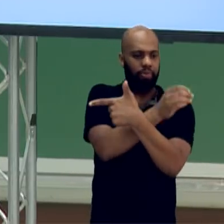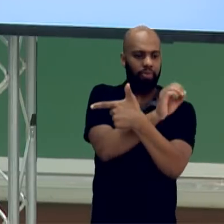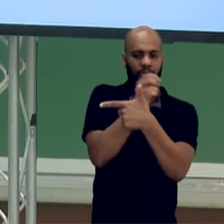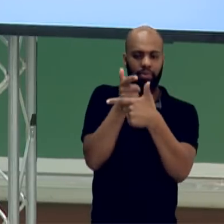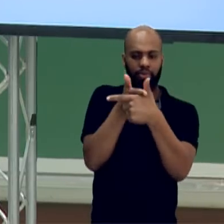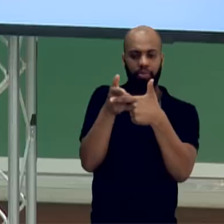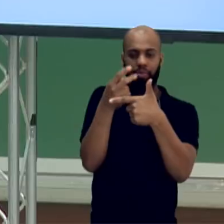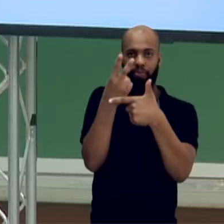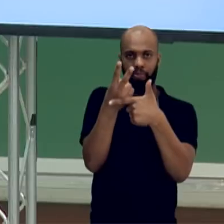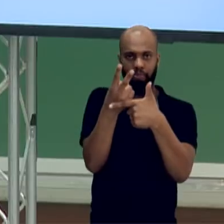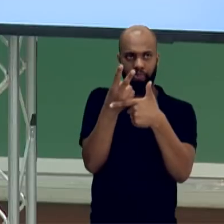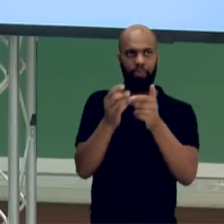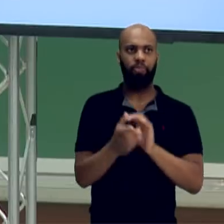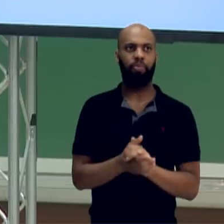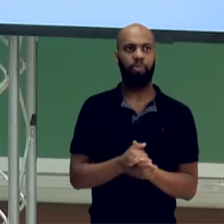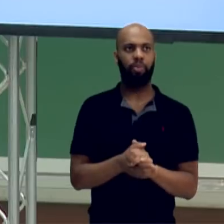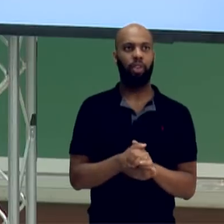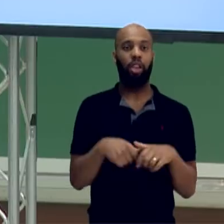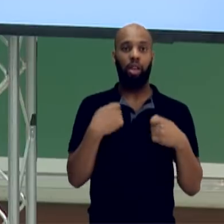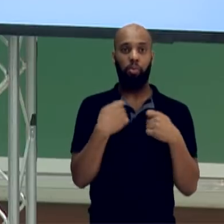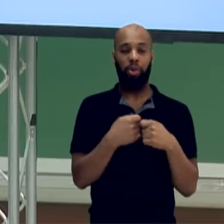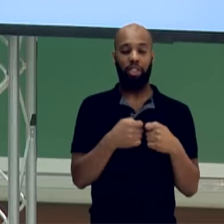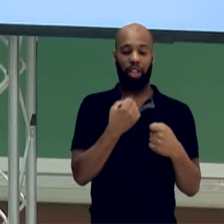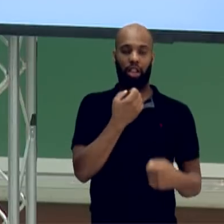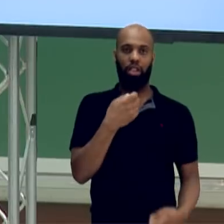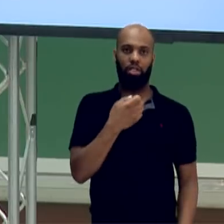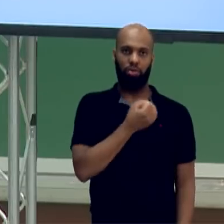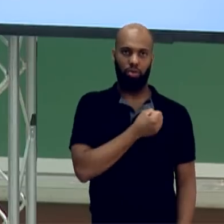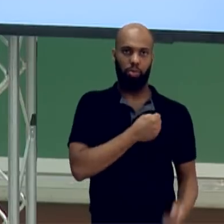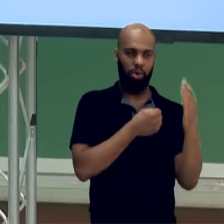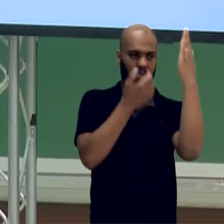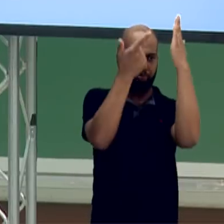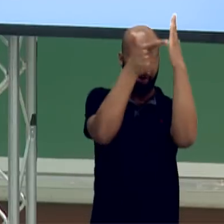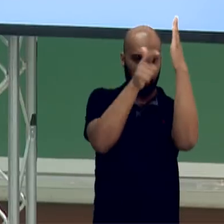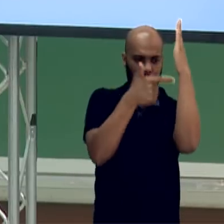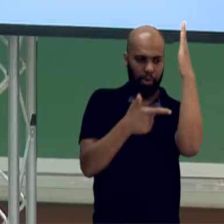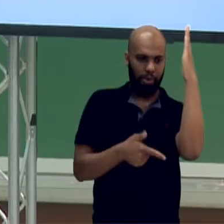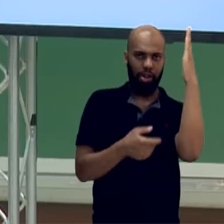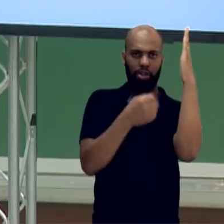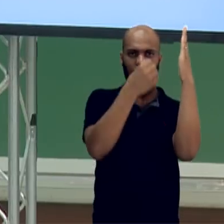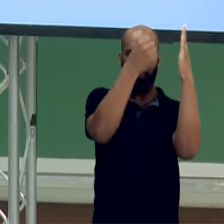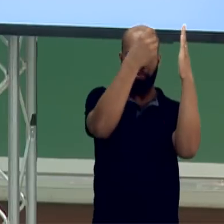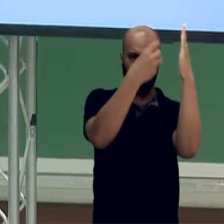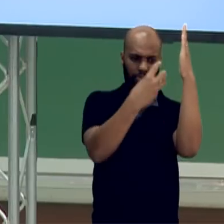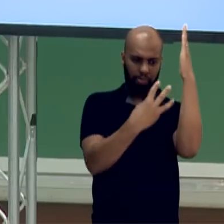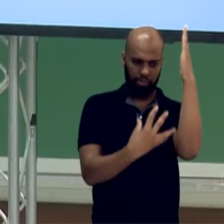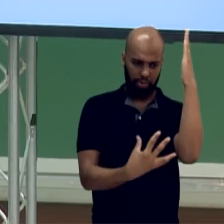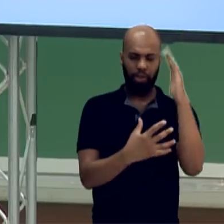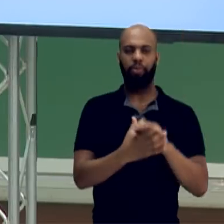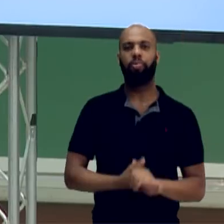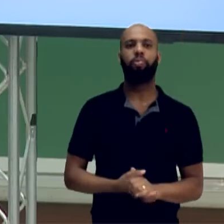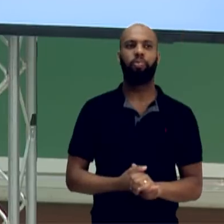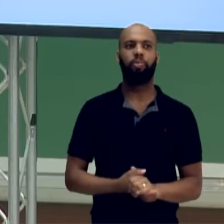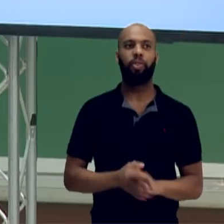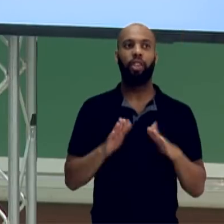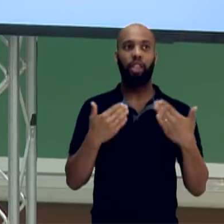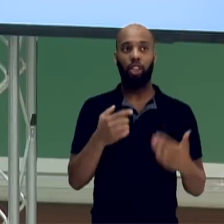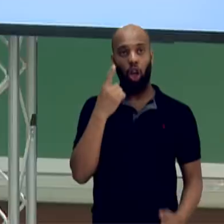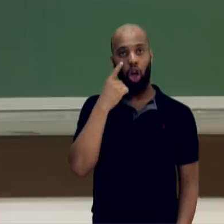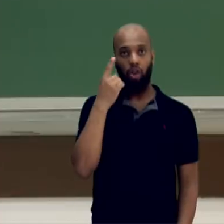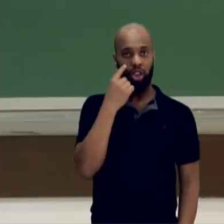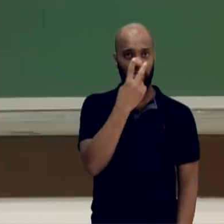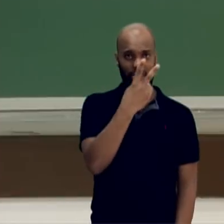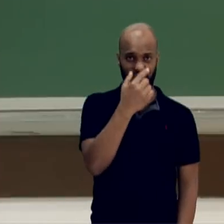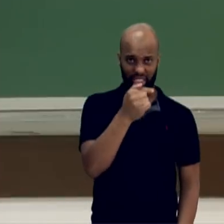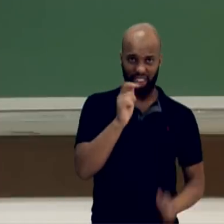ordem crescente. E quem não for ser dividido, vai abaixar. Então aqui, 27 não dá por 2, vai